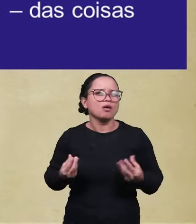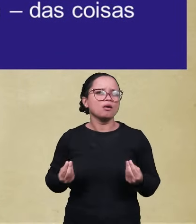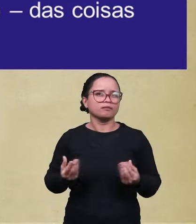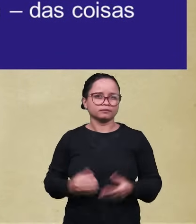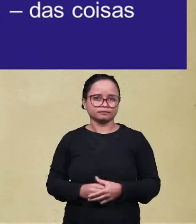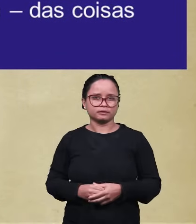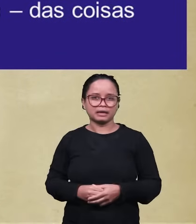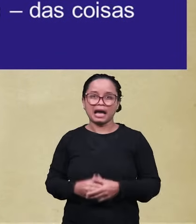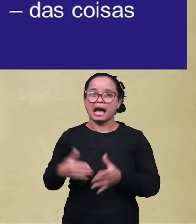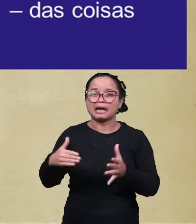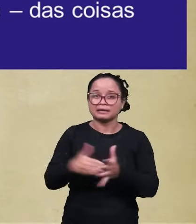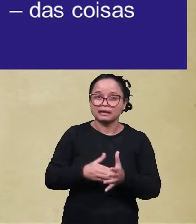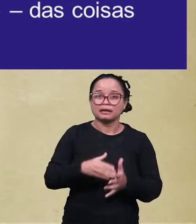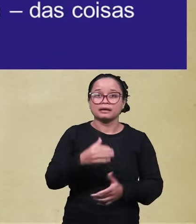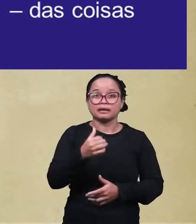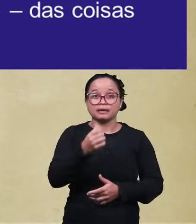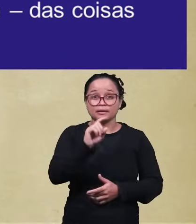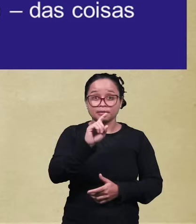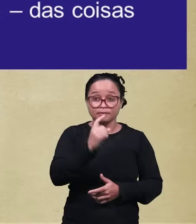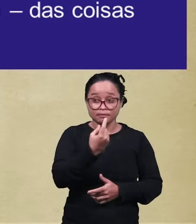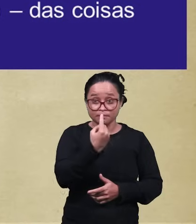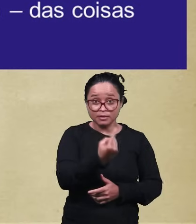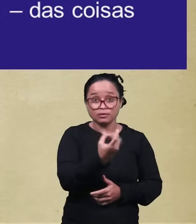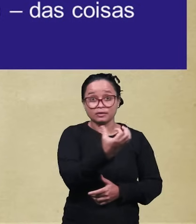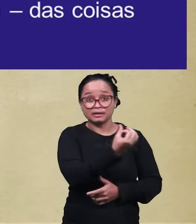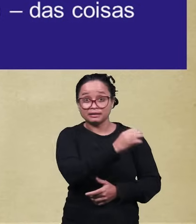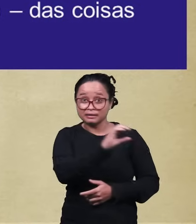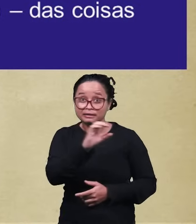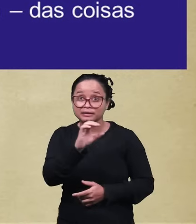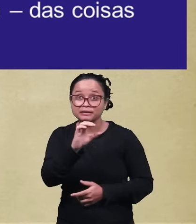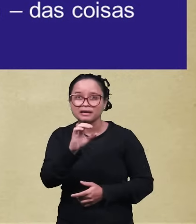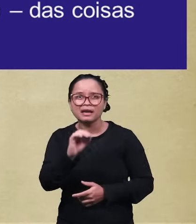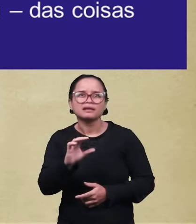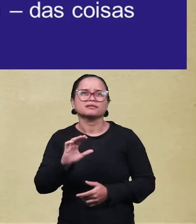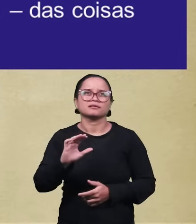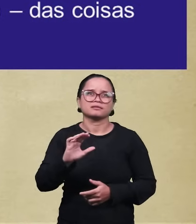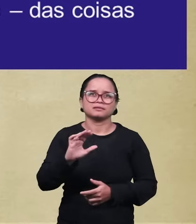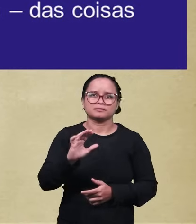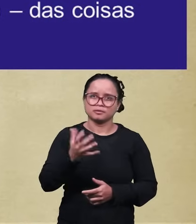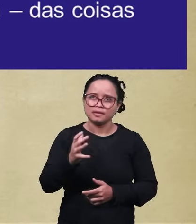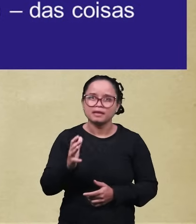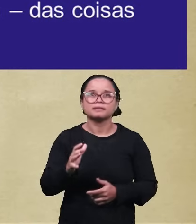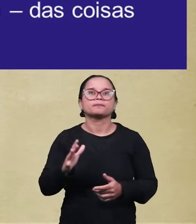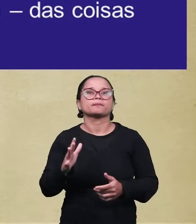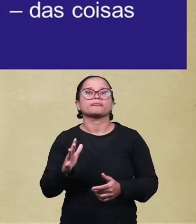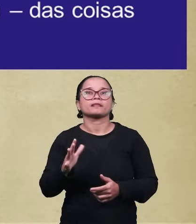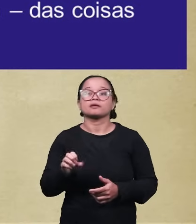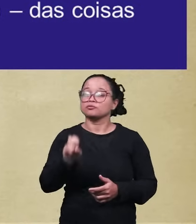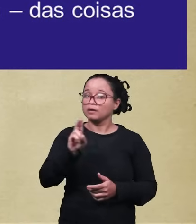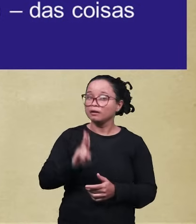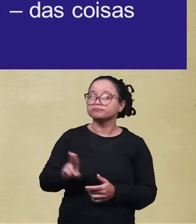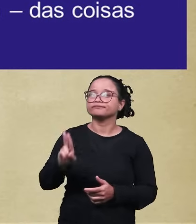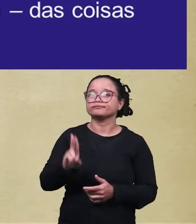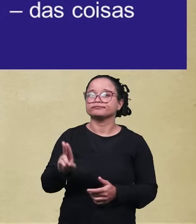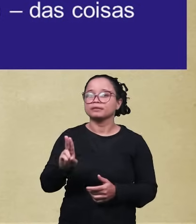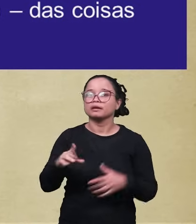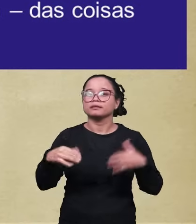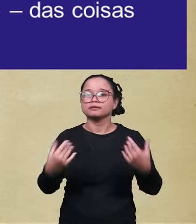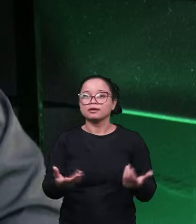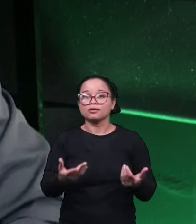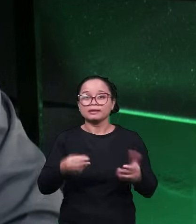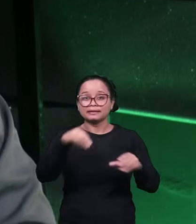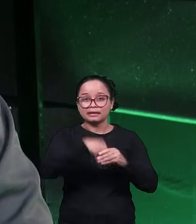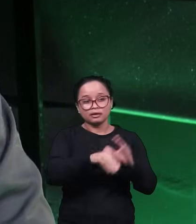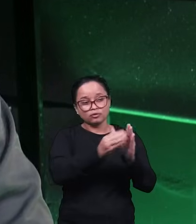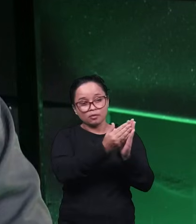Então, até 1611, nos anos de 1600, era esse termo. E, historicamente, a gente vai